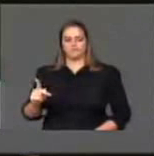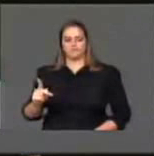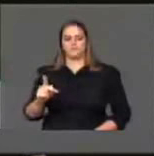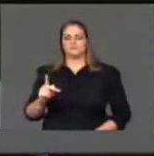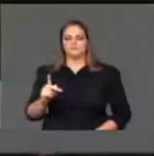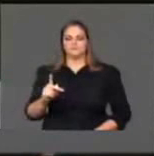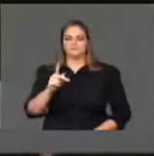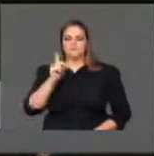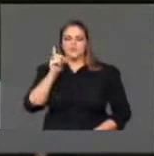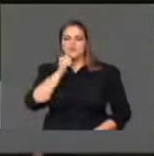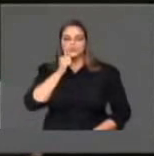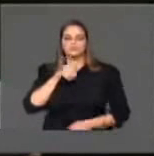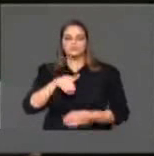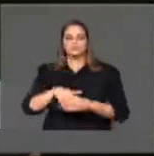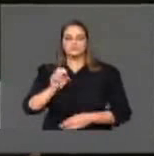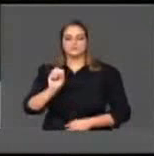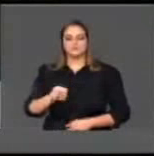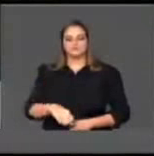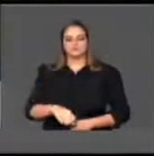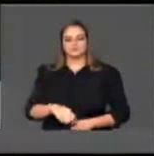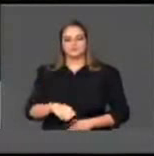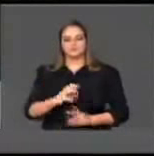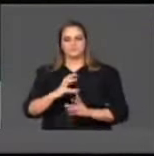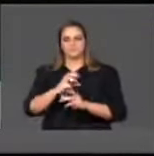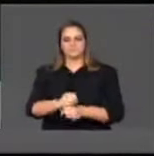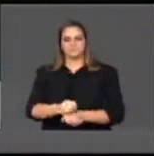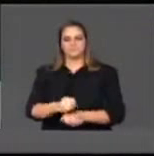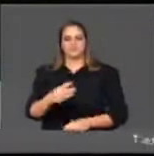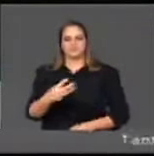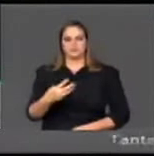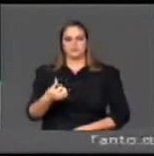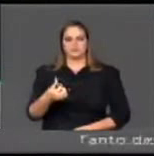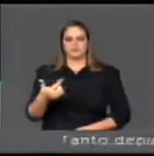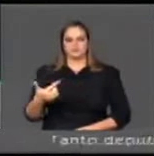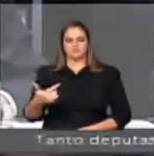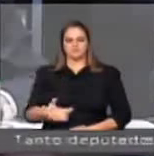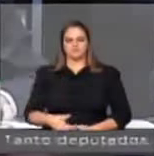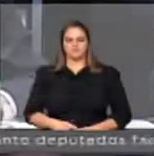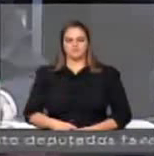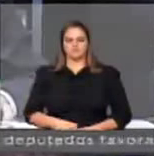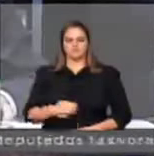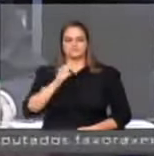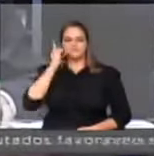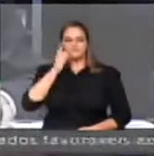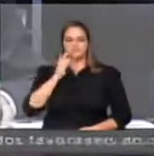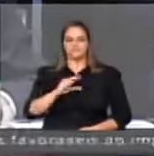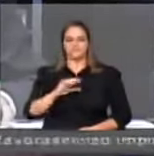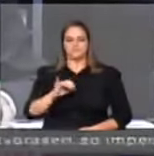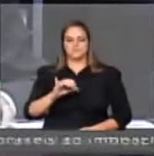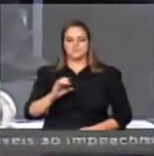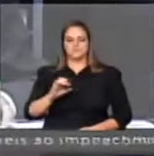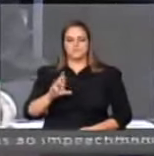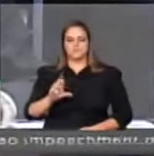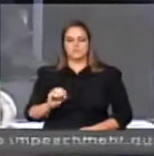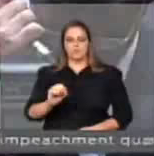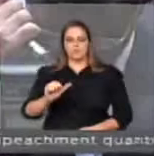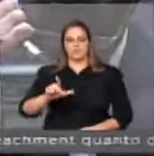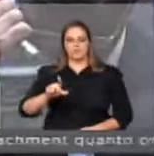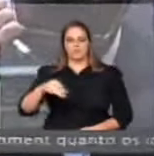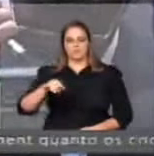Alagoas, votou sim e acumulou 362 votos. Deputado Cícero Almeida, do